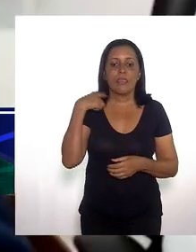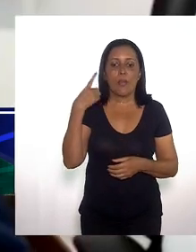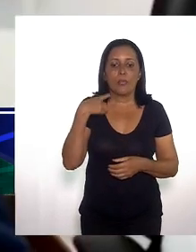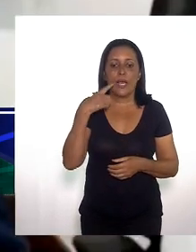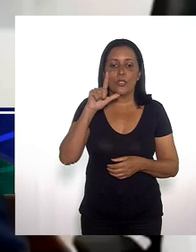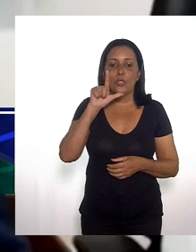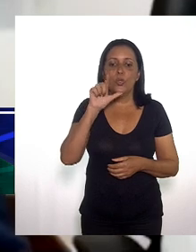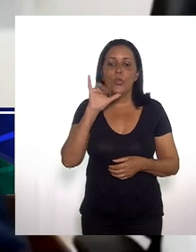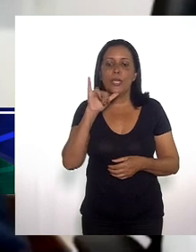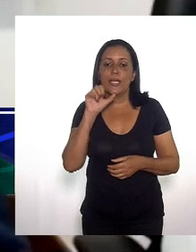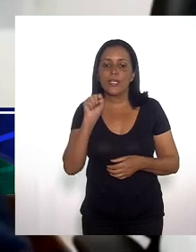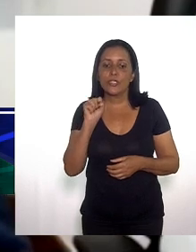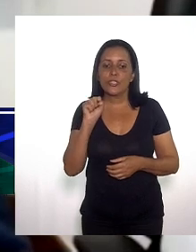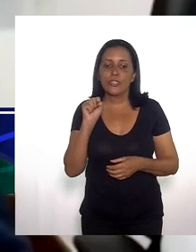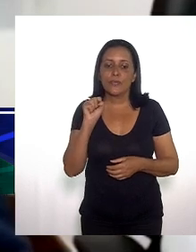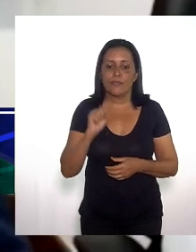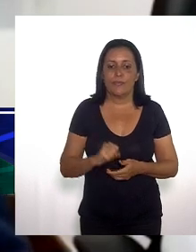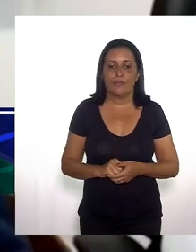Martins.